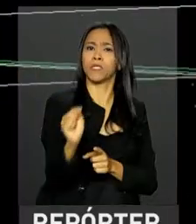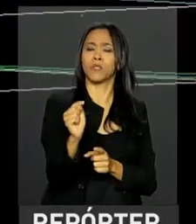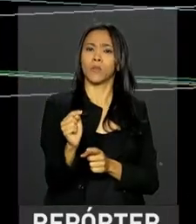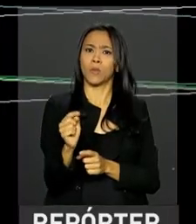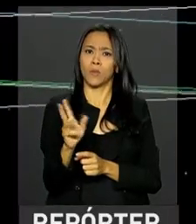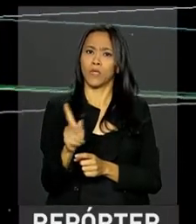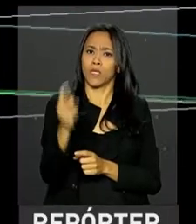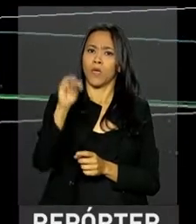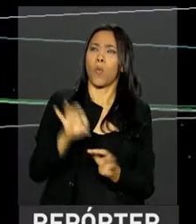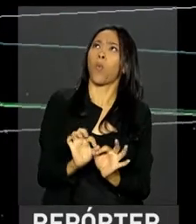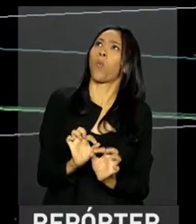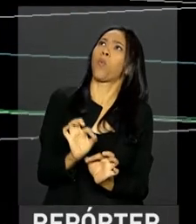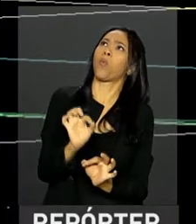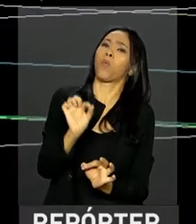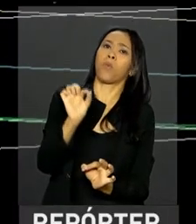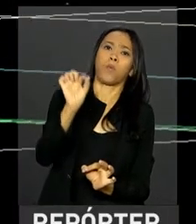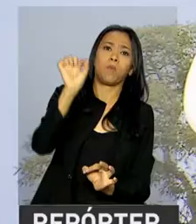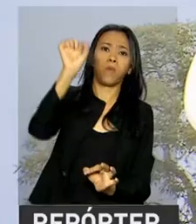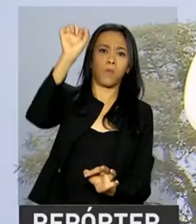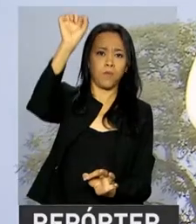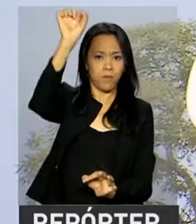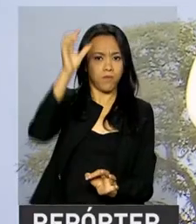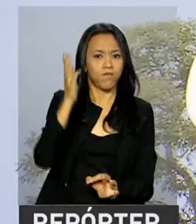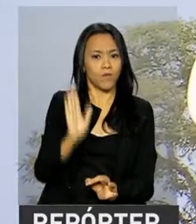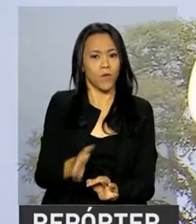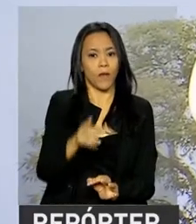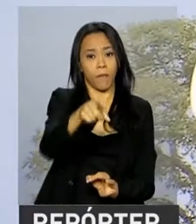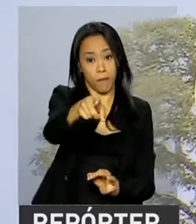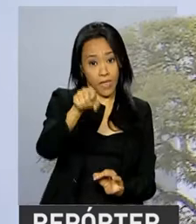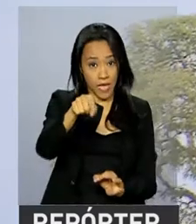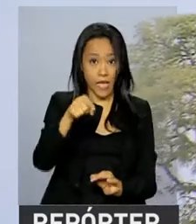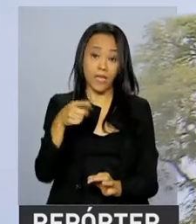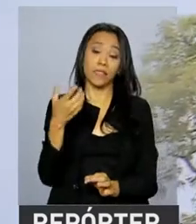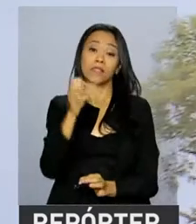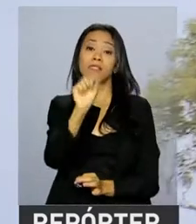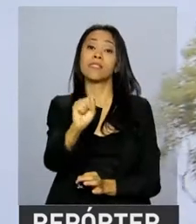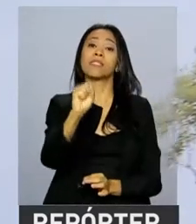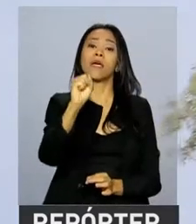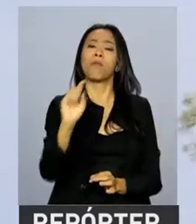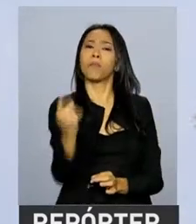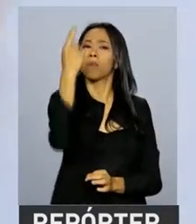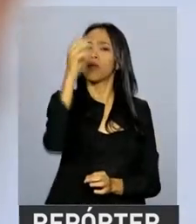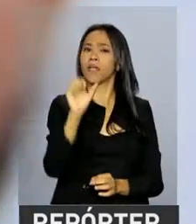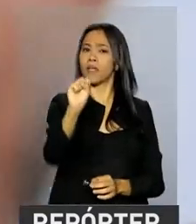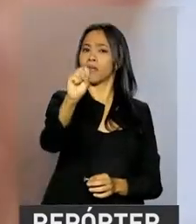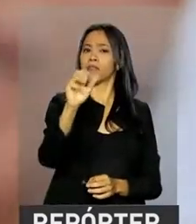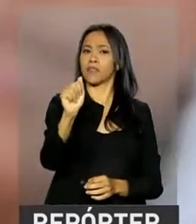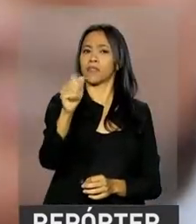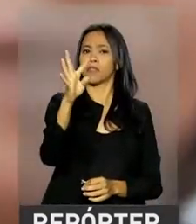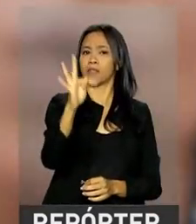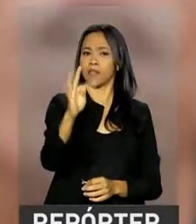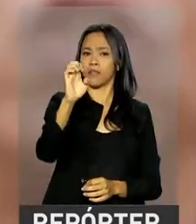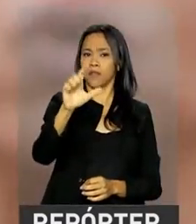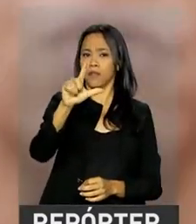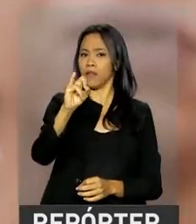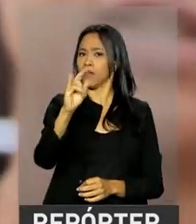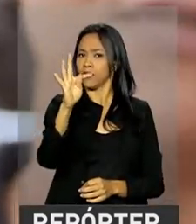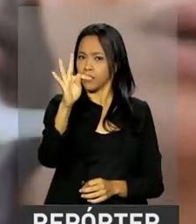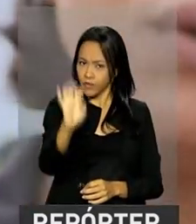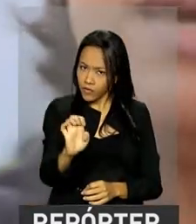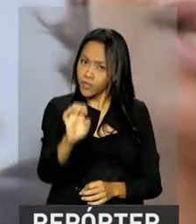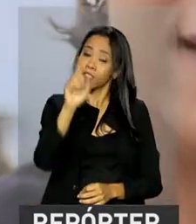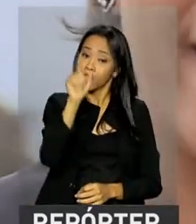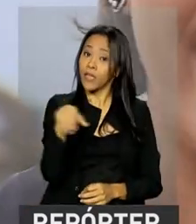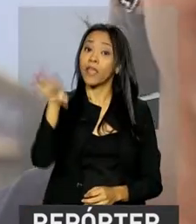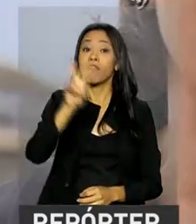em relação à superfície da Terra. O SGDC é o primeiro satélite geoestacionário brasileiro de uso